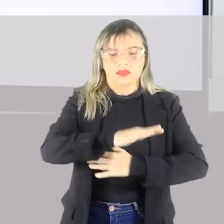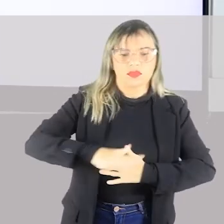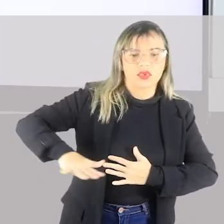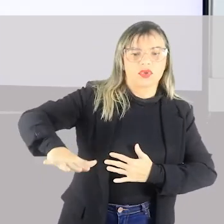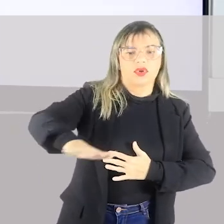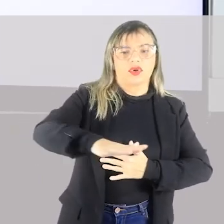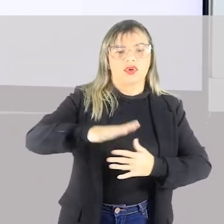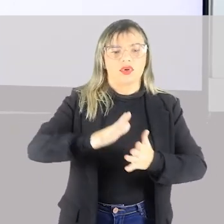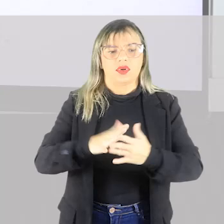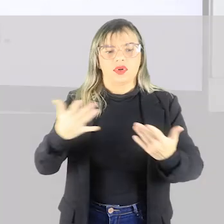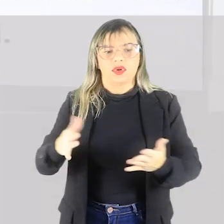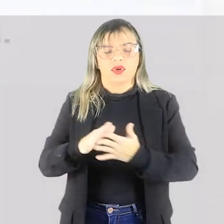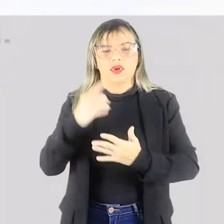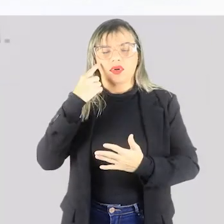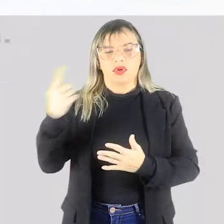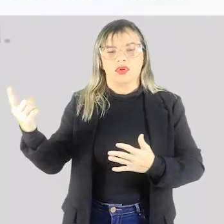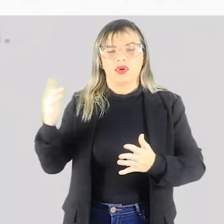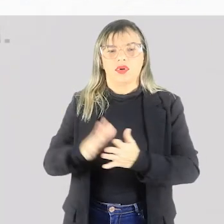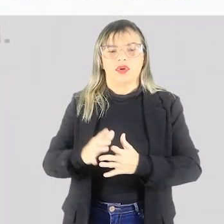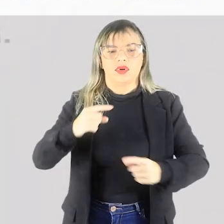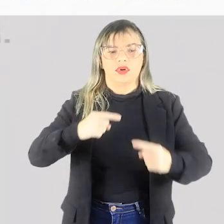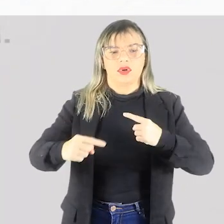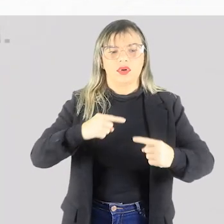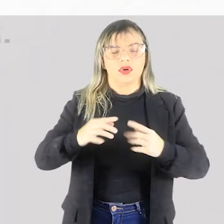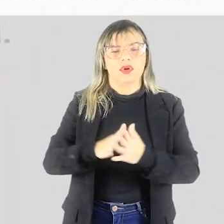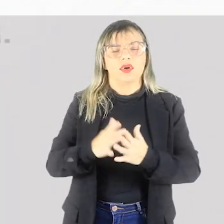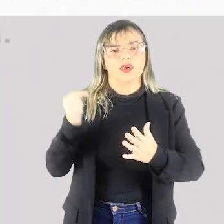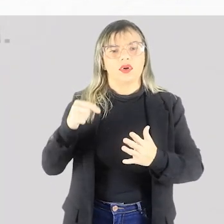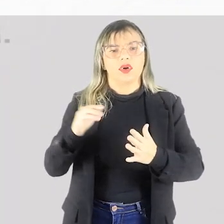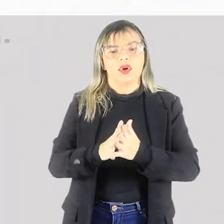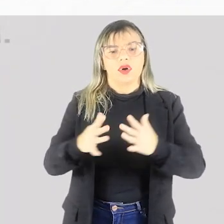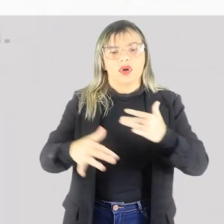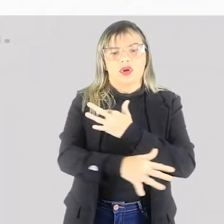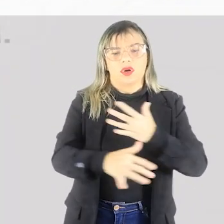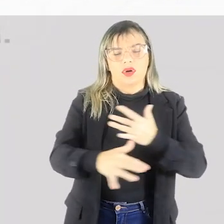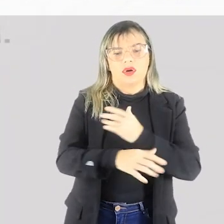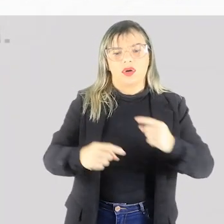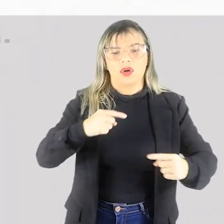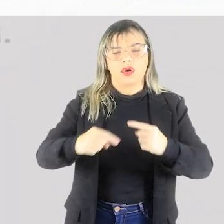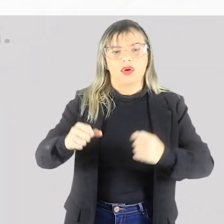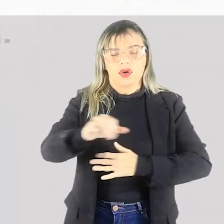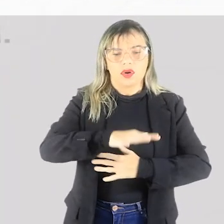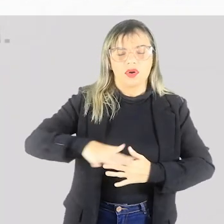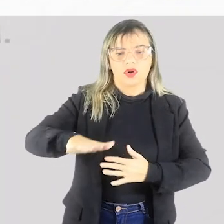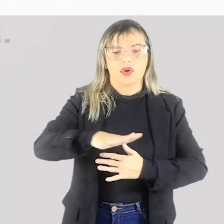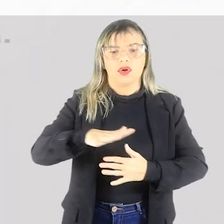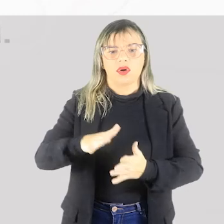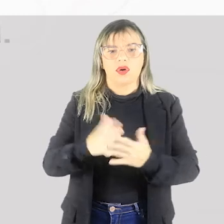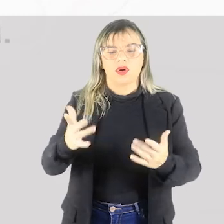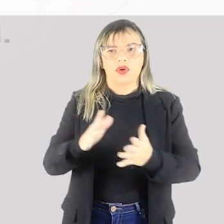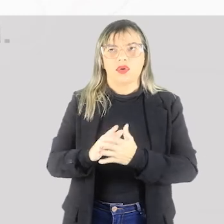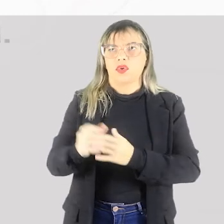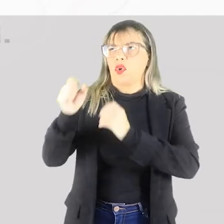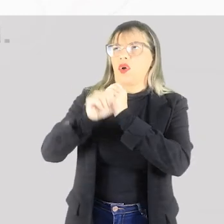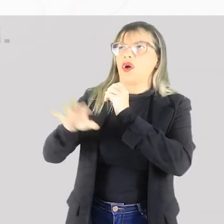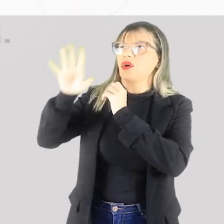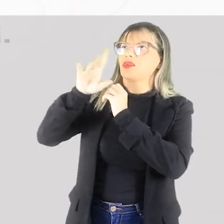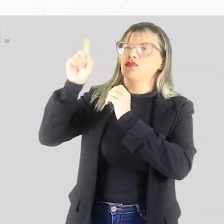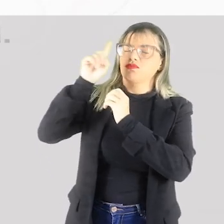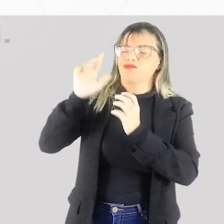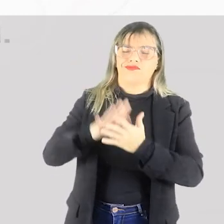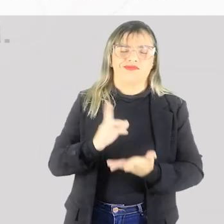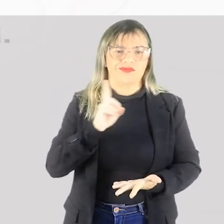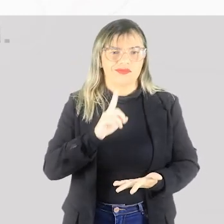tá? A política urbana é uma política espacial. Não é espacial de espaço sideral, de Via